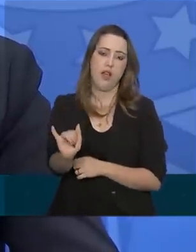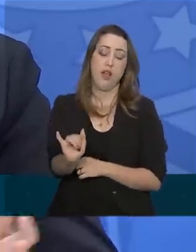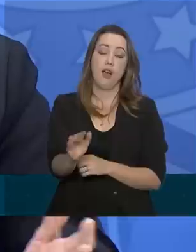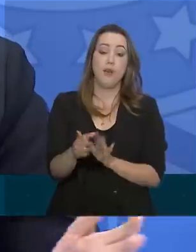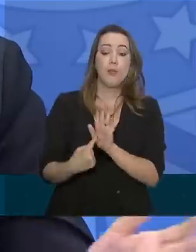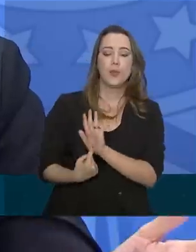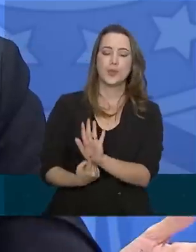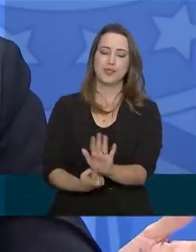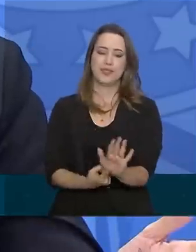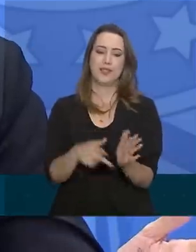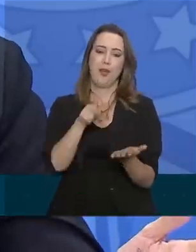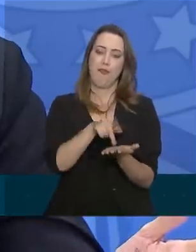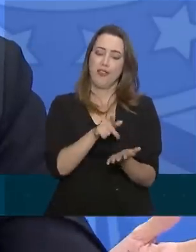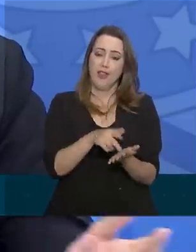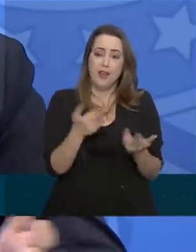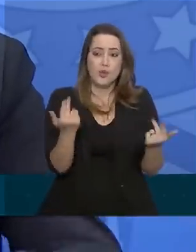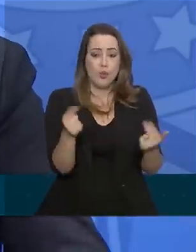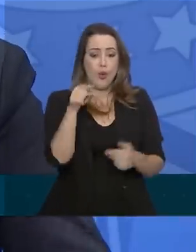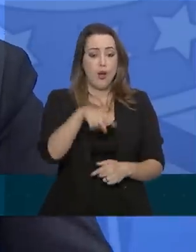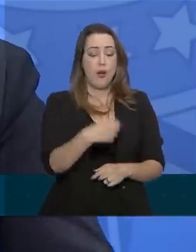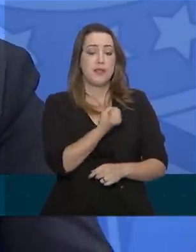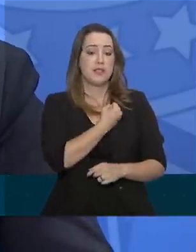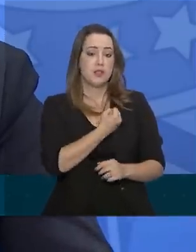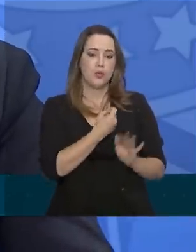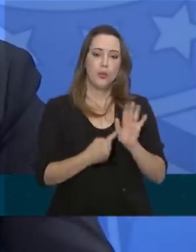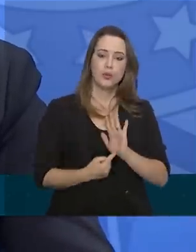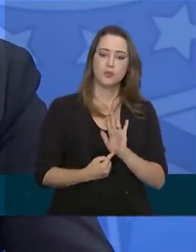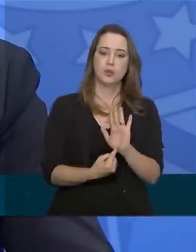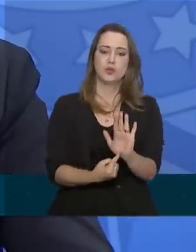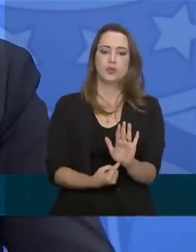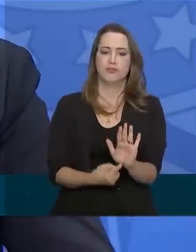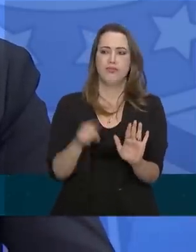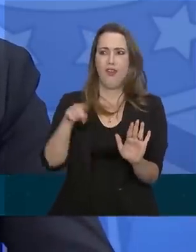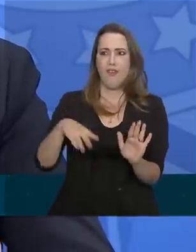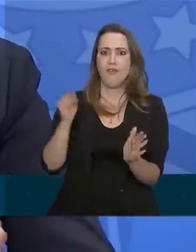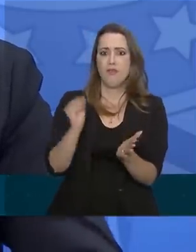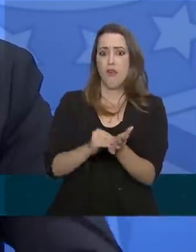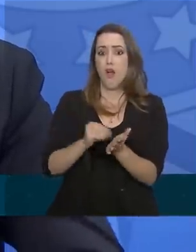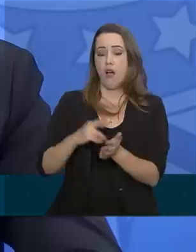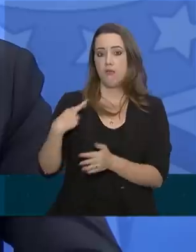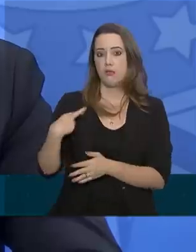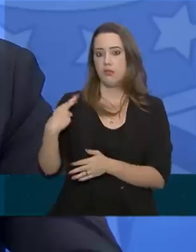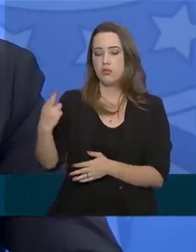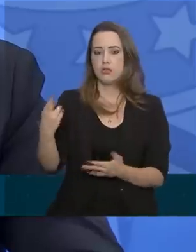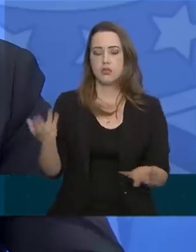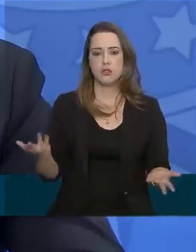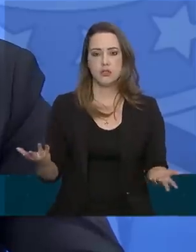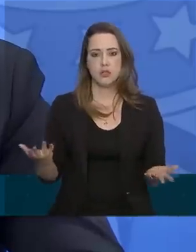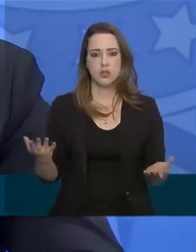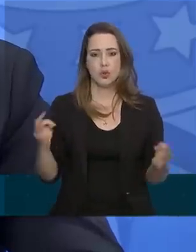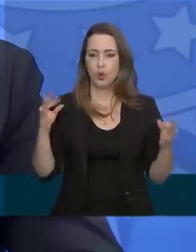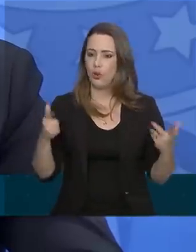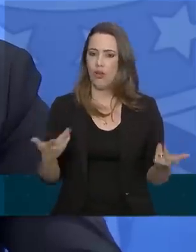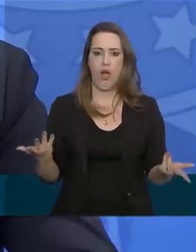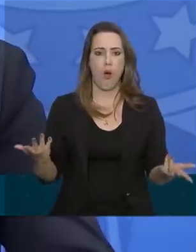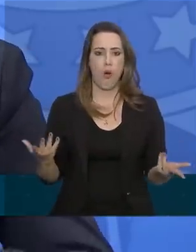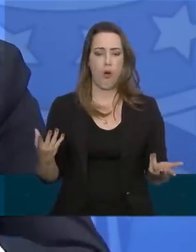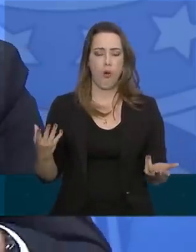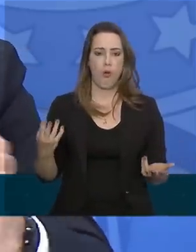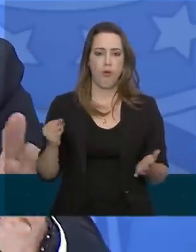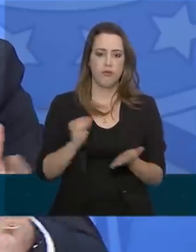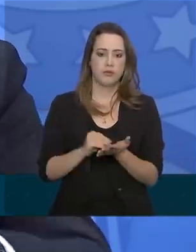verdade nesses números que foram apresentados agora aqui completa irresponsabilidade completa a